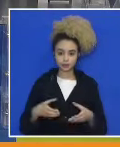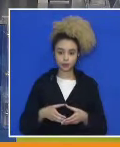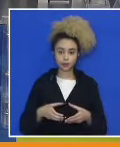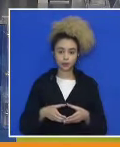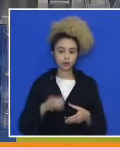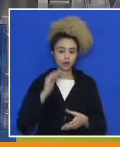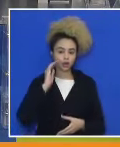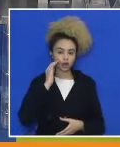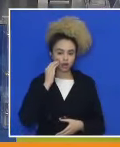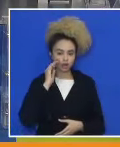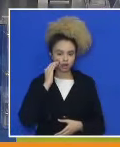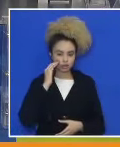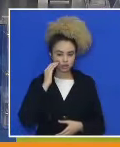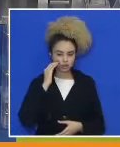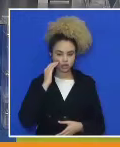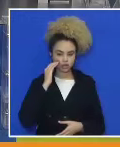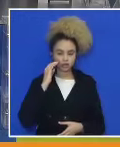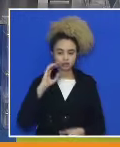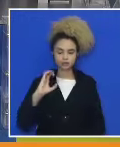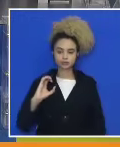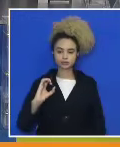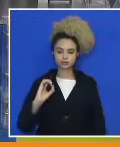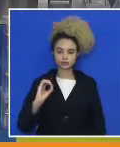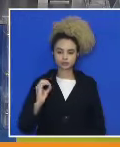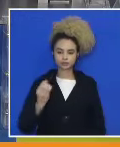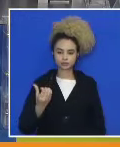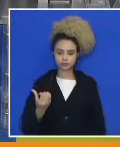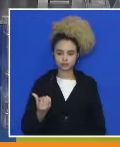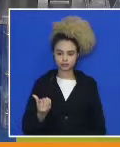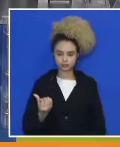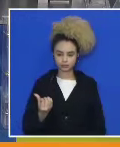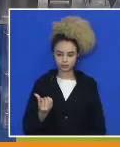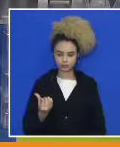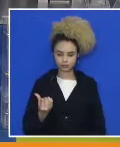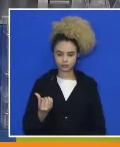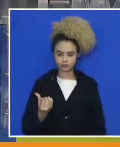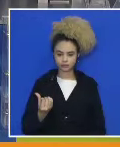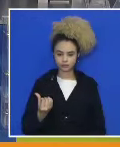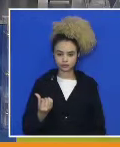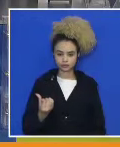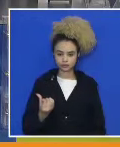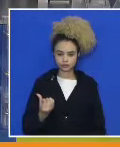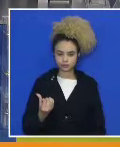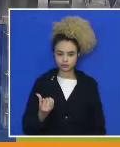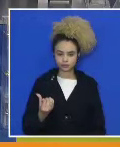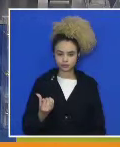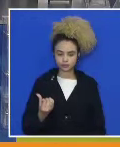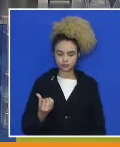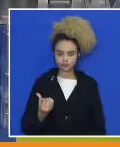Bola rosa, 06. Rosa, 06.